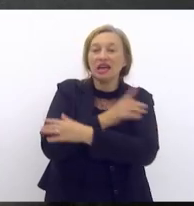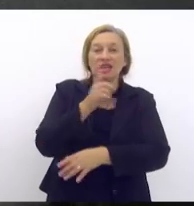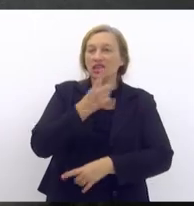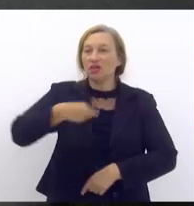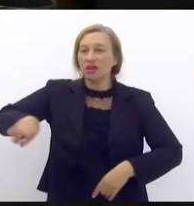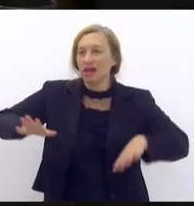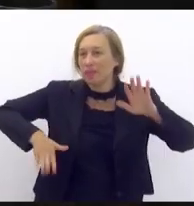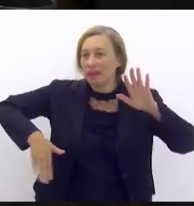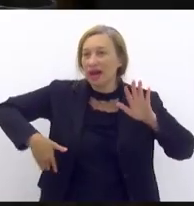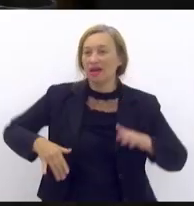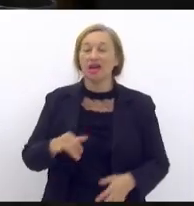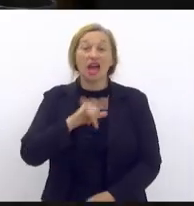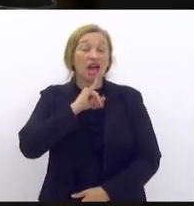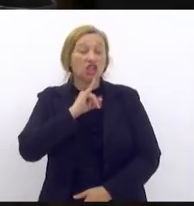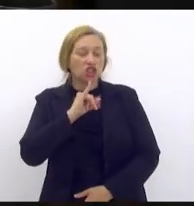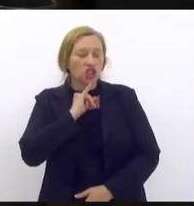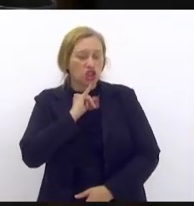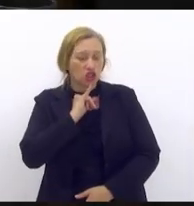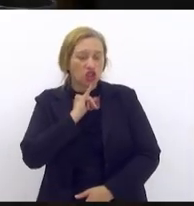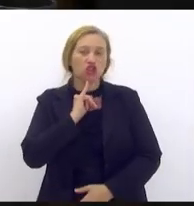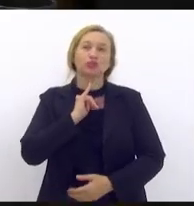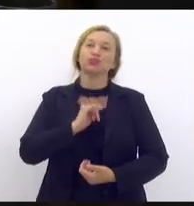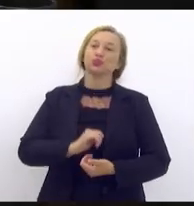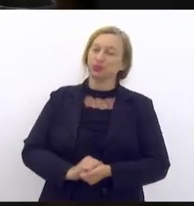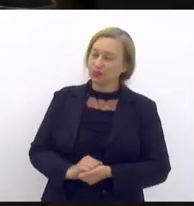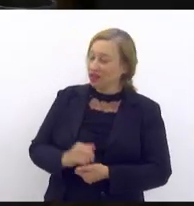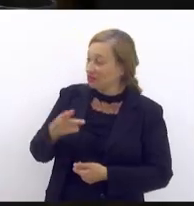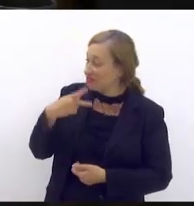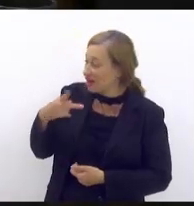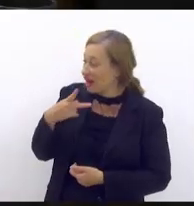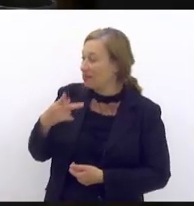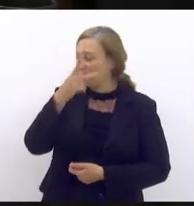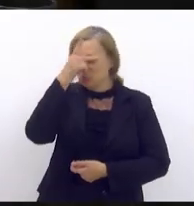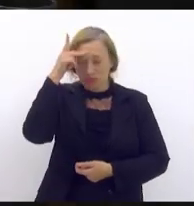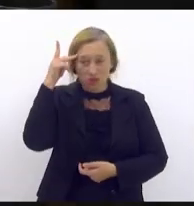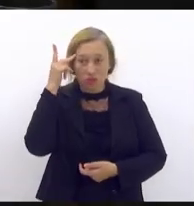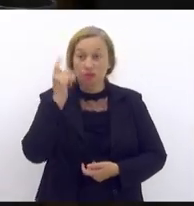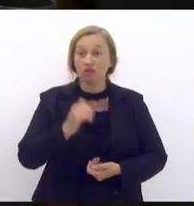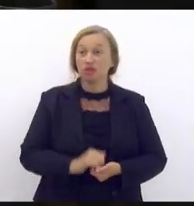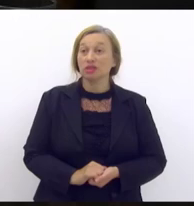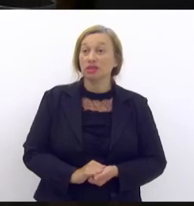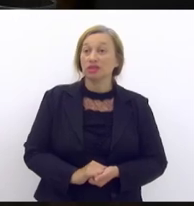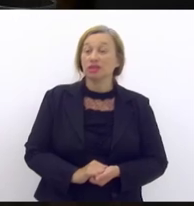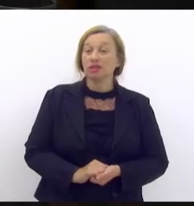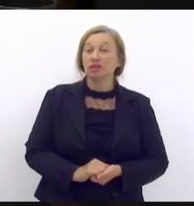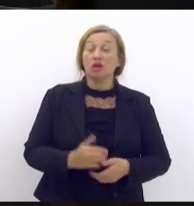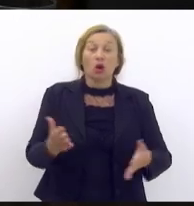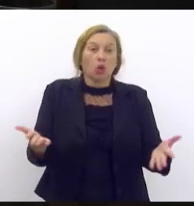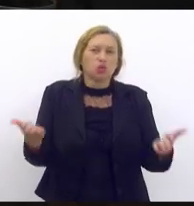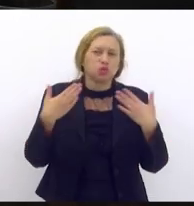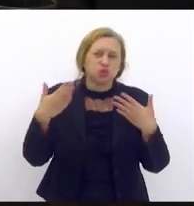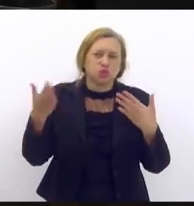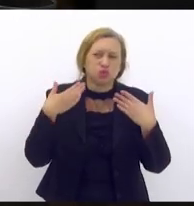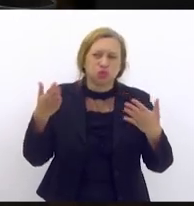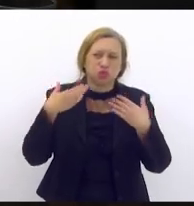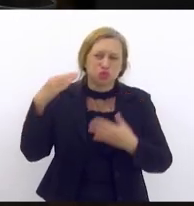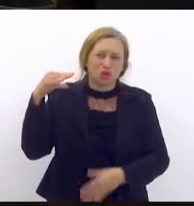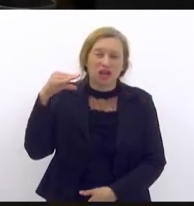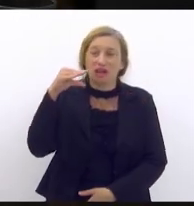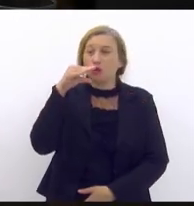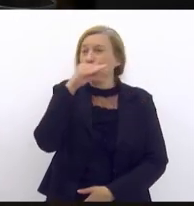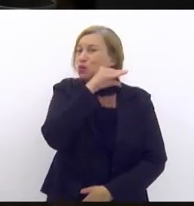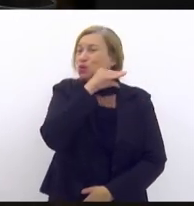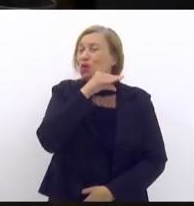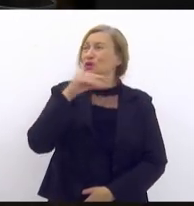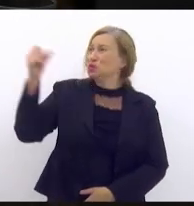É lamentável a gente ter que dizer isso para as pessoas, mas porque o calor que está aí, a praia, como